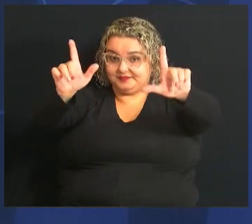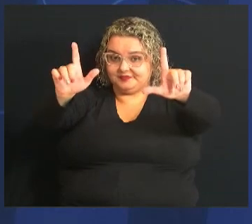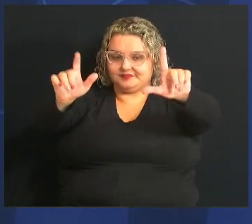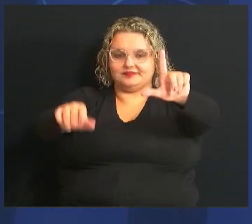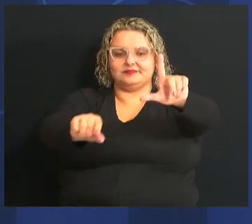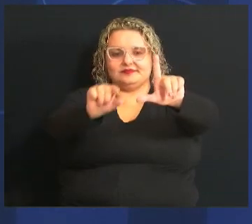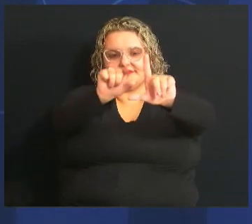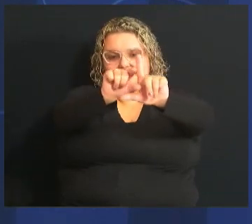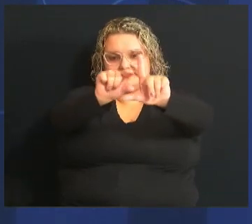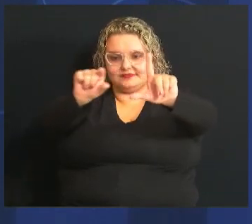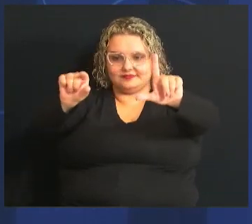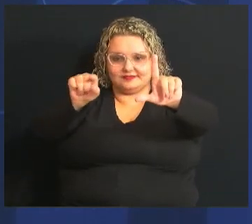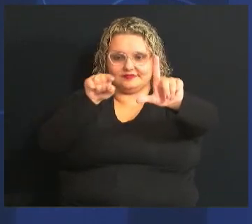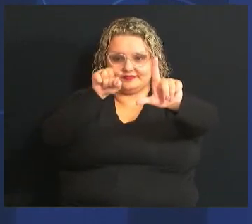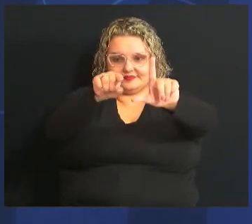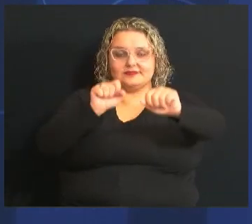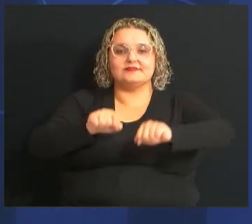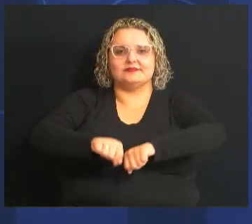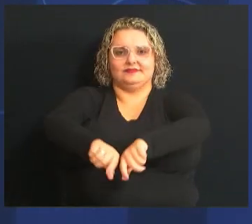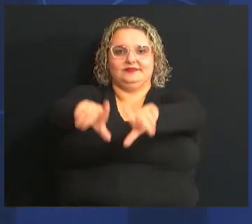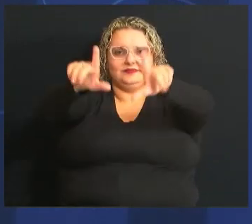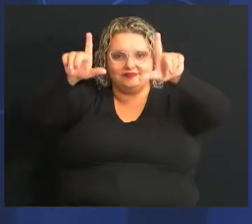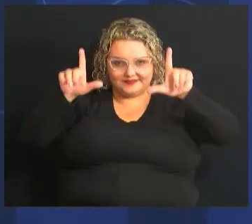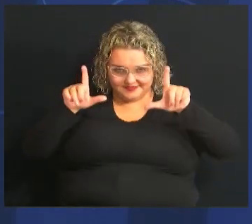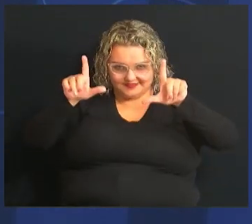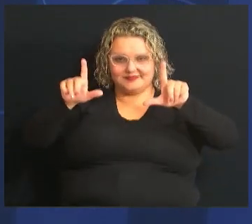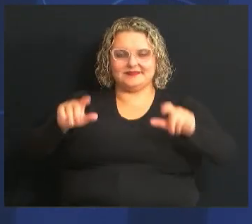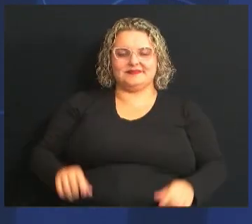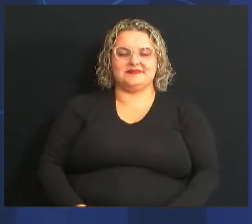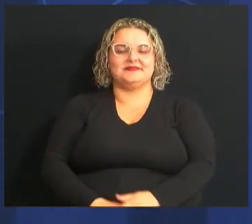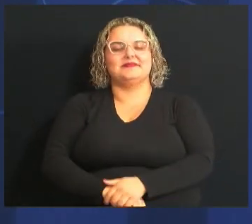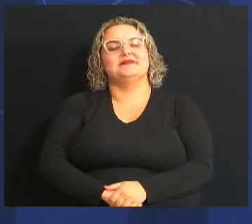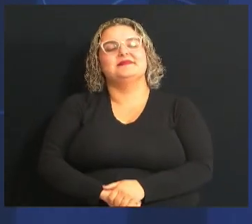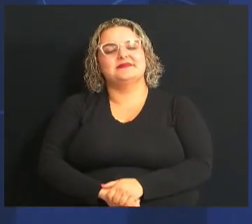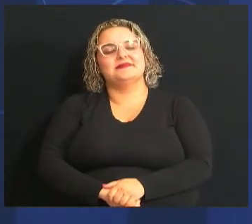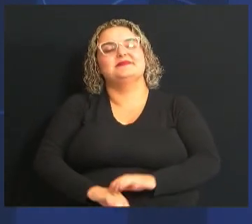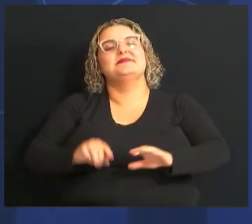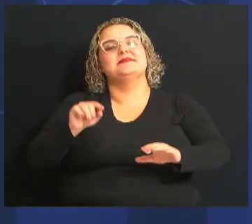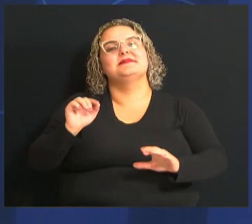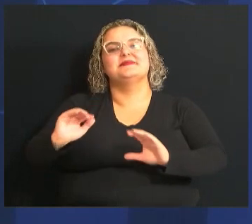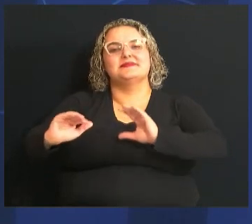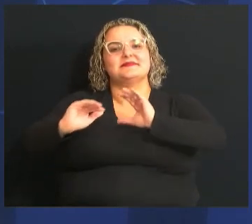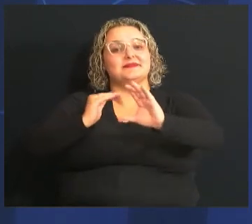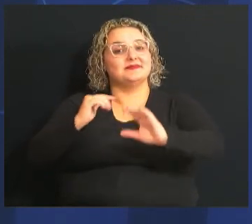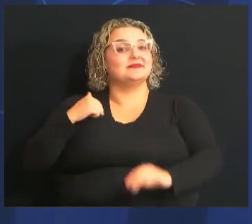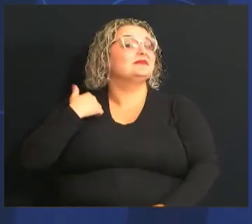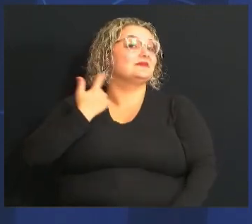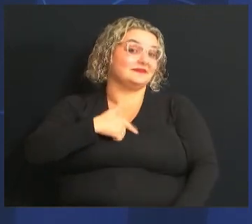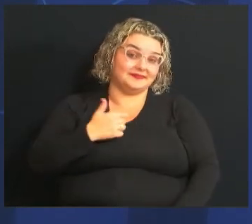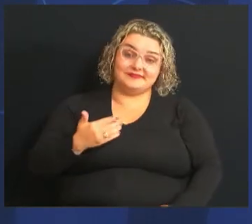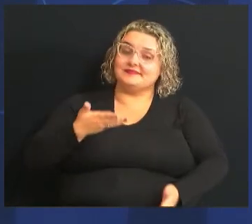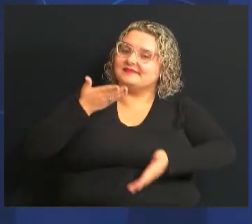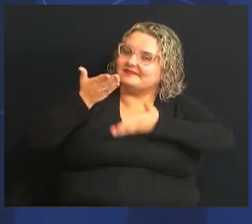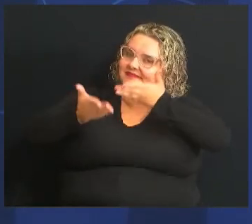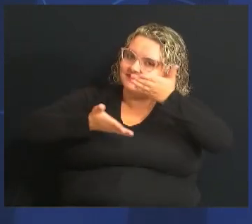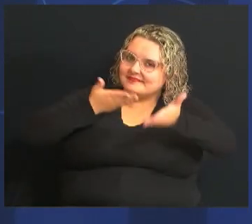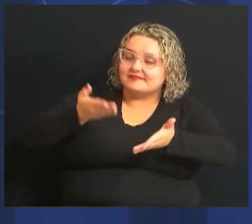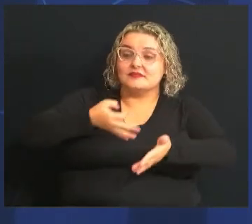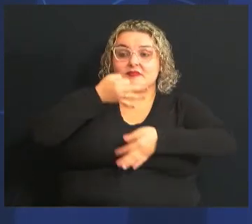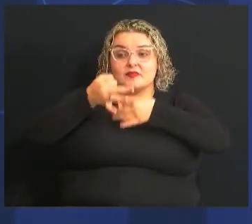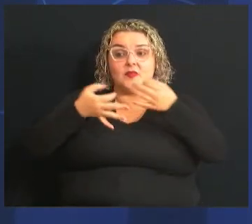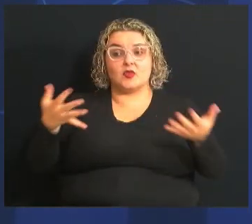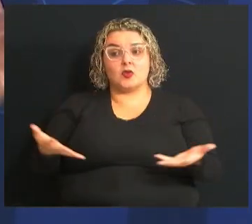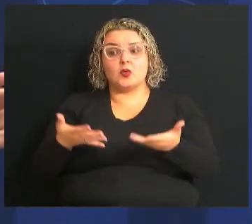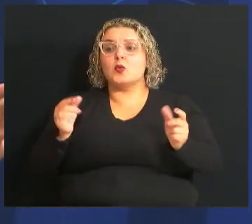mensagem aí no seu celular. O WhatsApp da TV Câmara Campinas. Você aperta e pode enviar o seu elogio, uma crítica